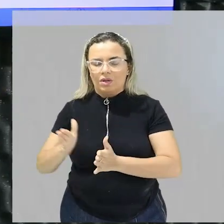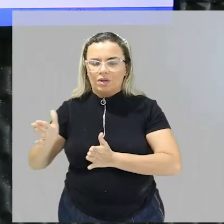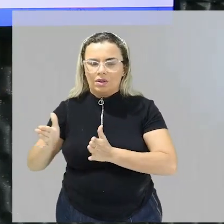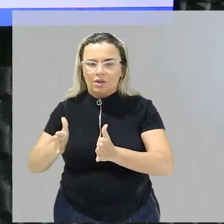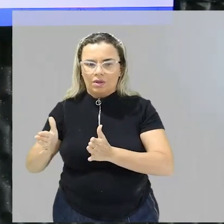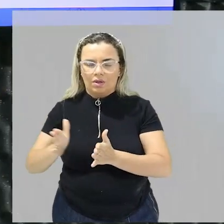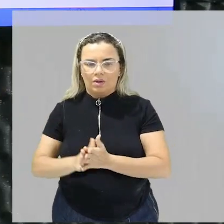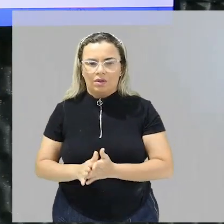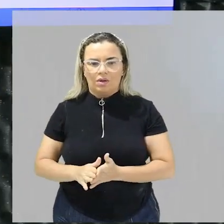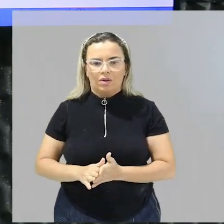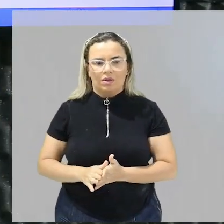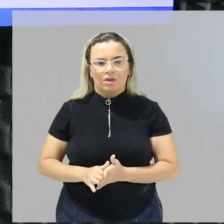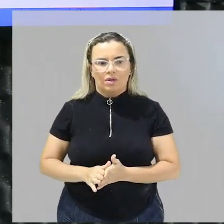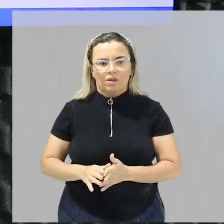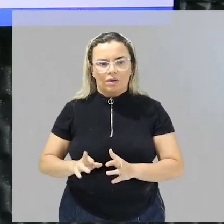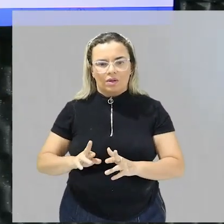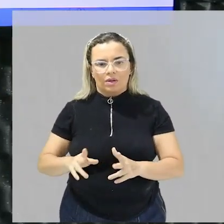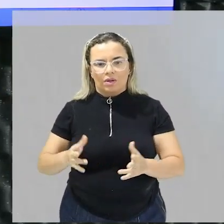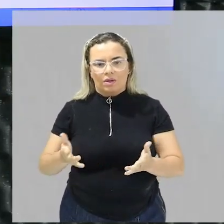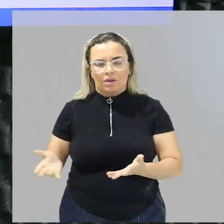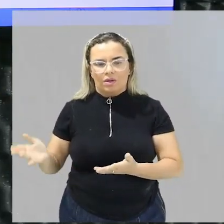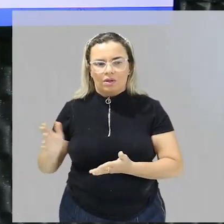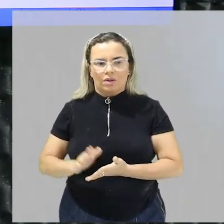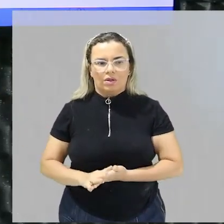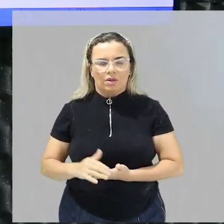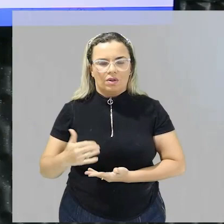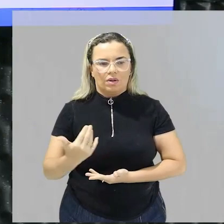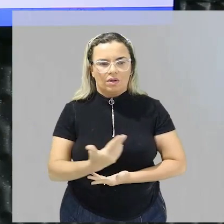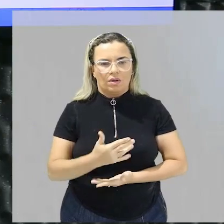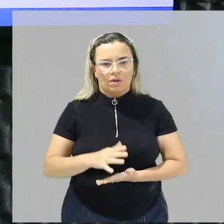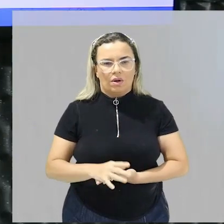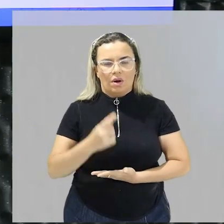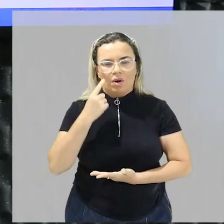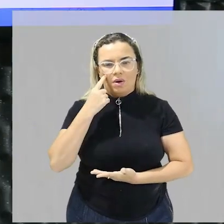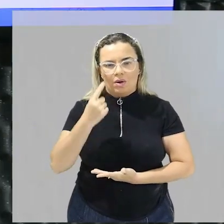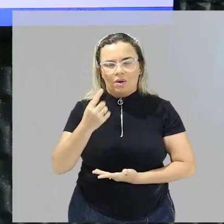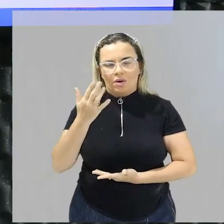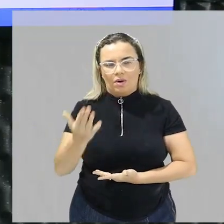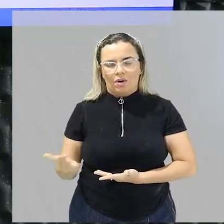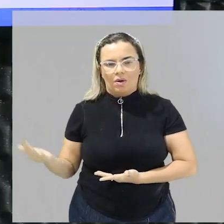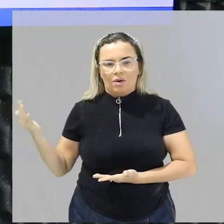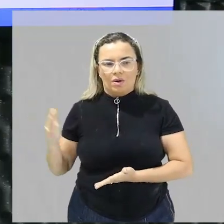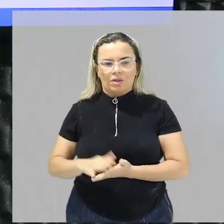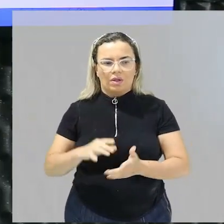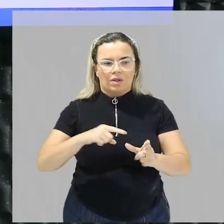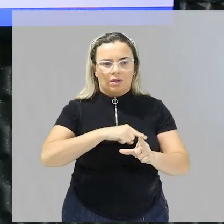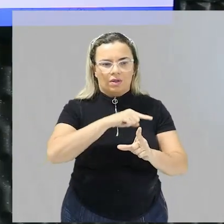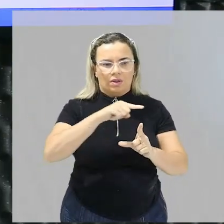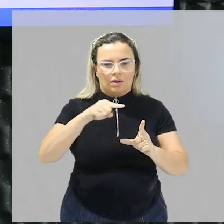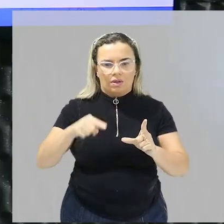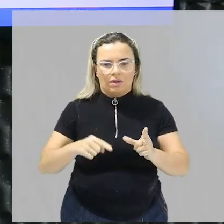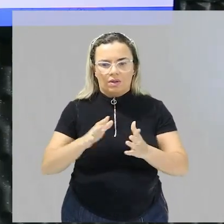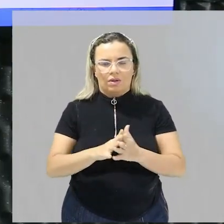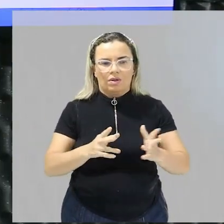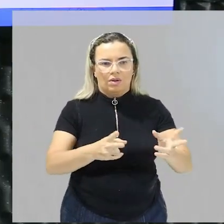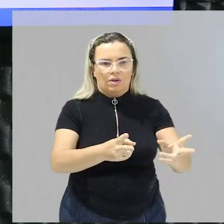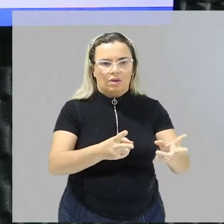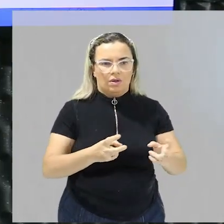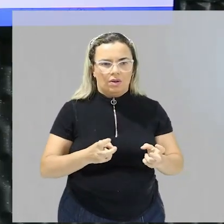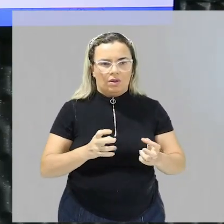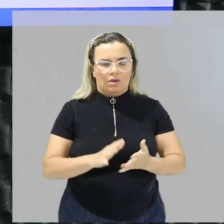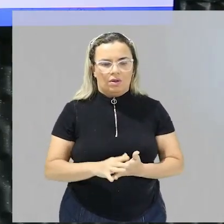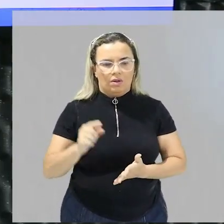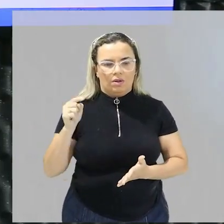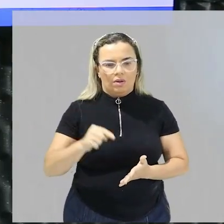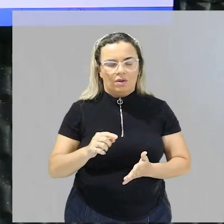da desigualdade, tá? No caso aqui, ó, se nós formos olhar lá para o gabarito, perceba que aonde